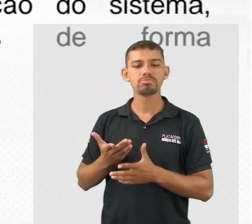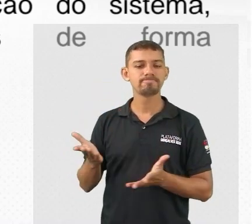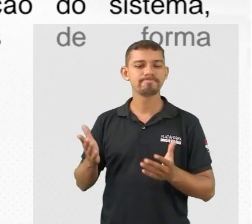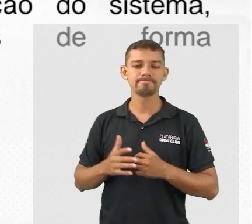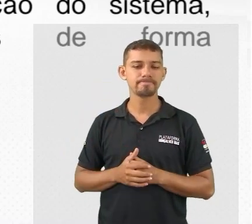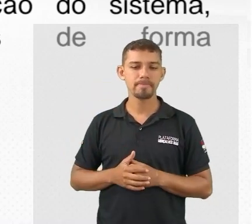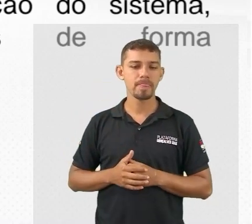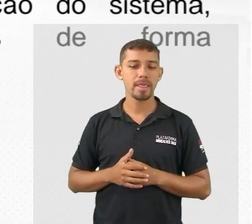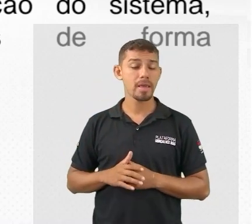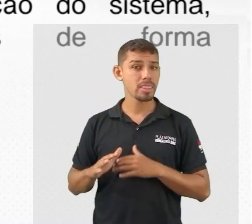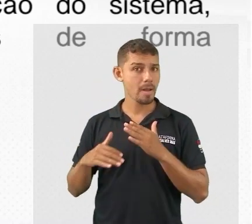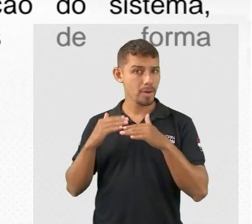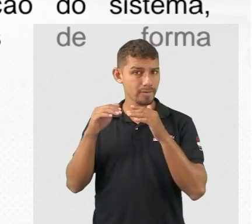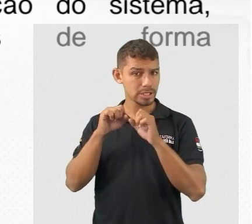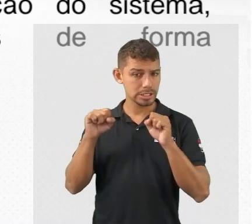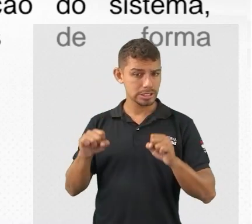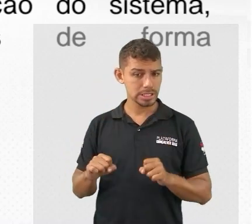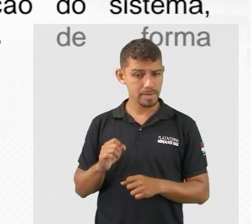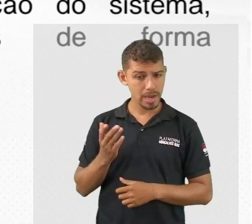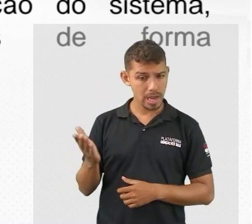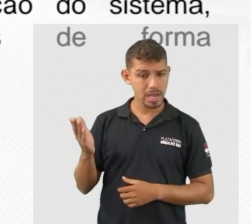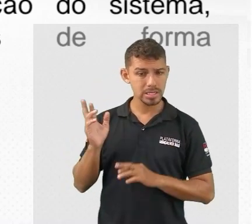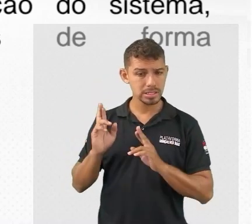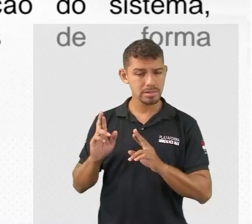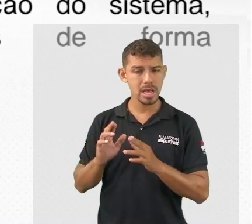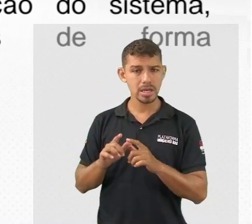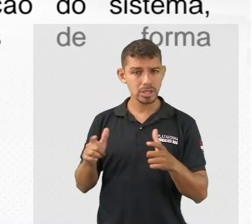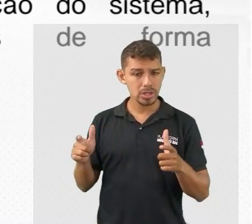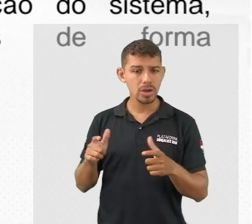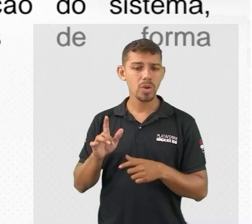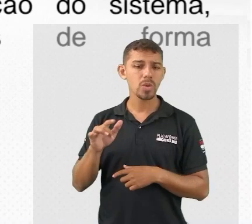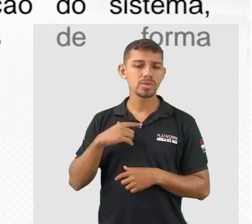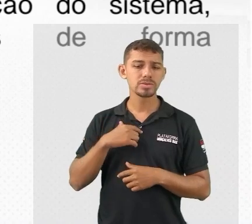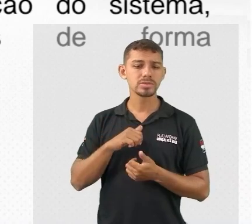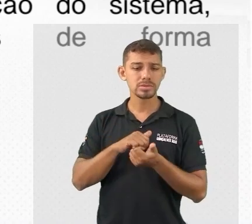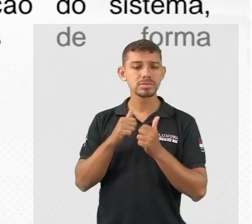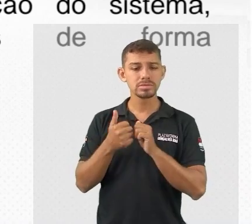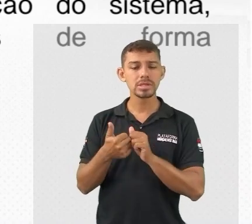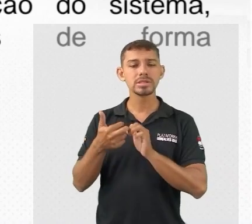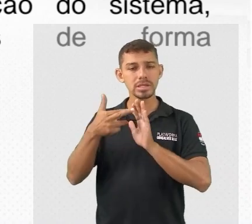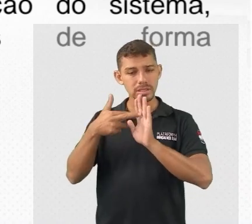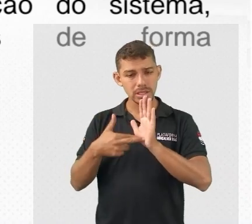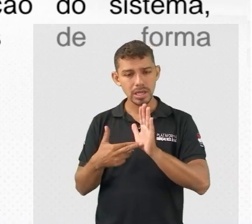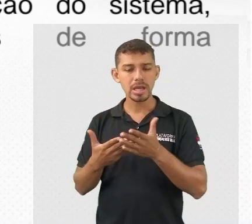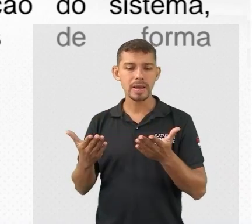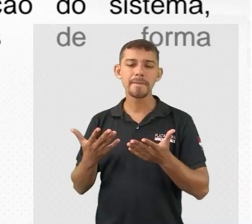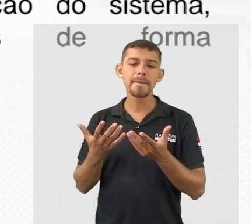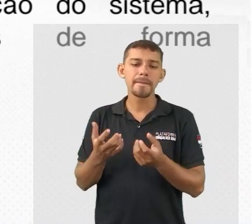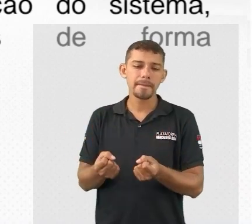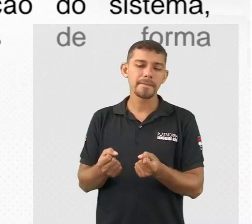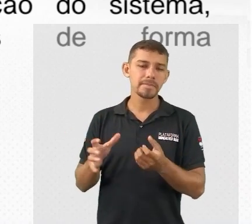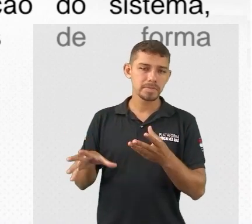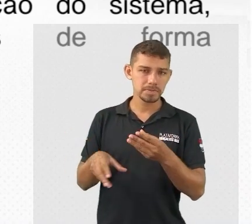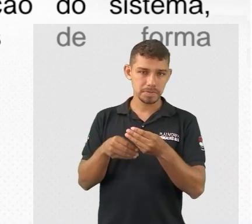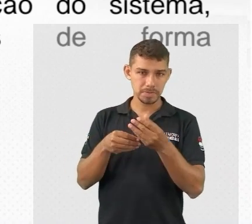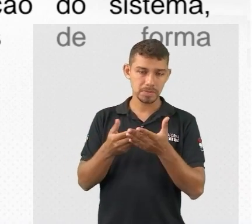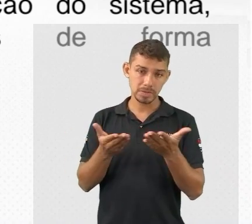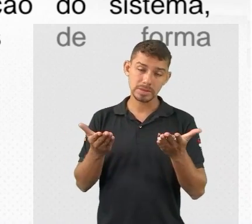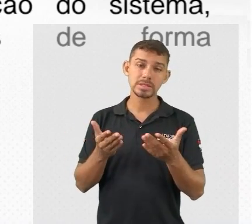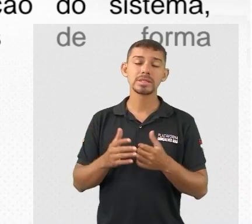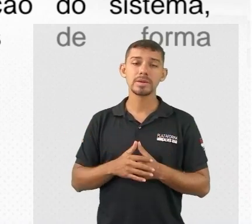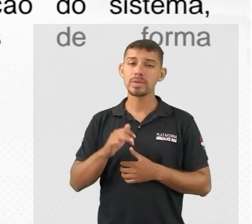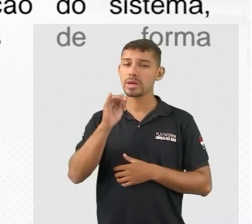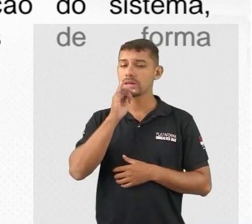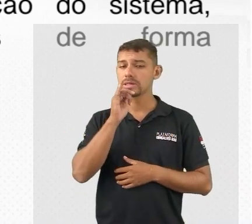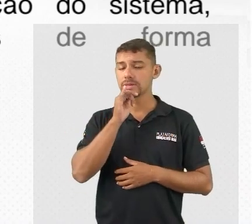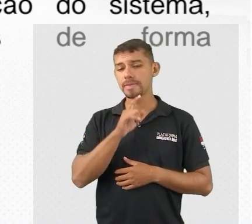está promovendo esse sistema espera que a gente apenas se adeque a essas regras como elas estão sendo colocadas. Assim, por